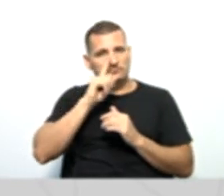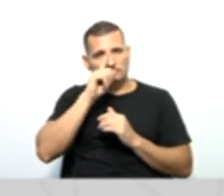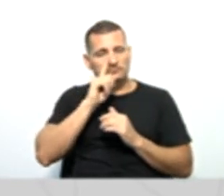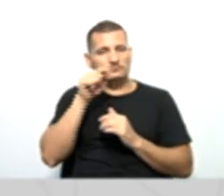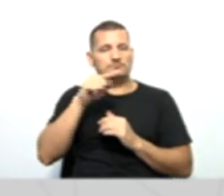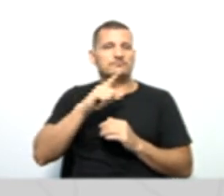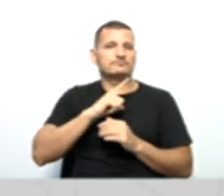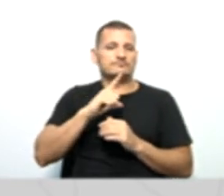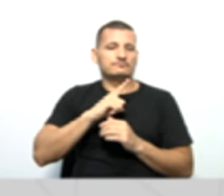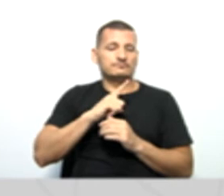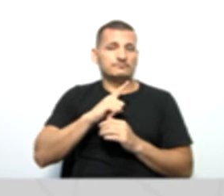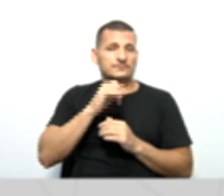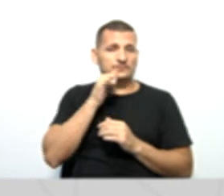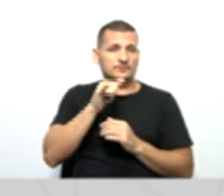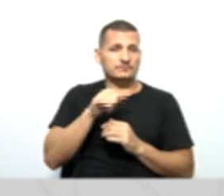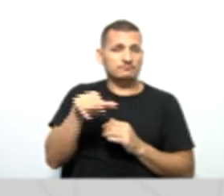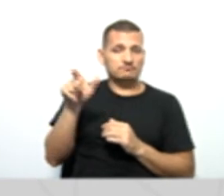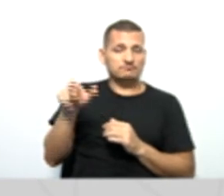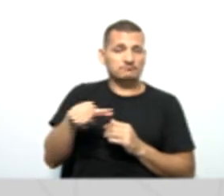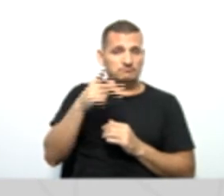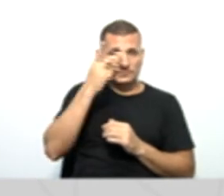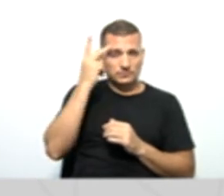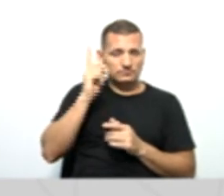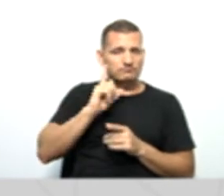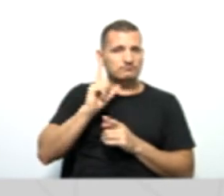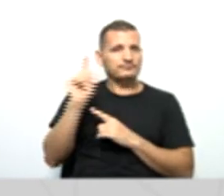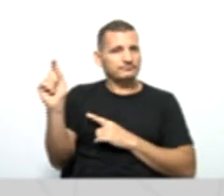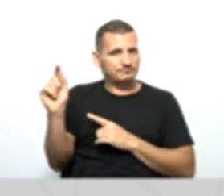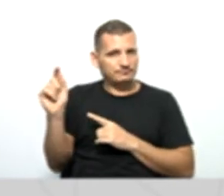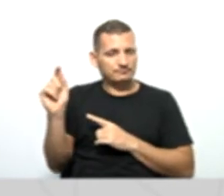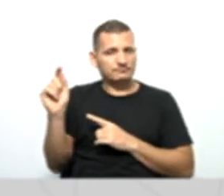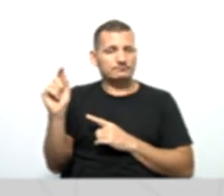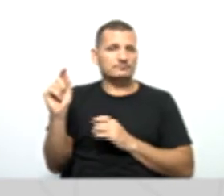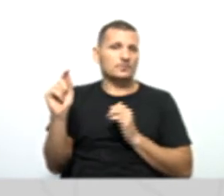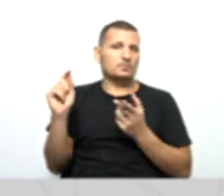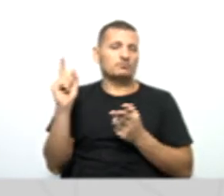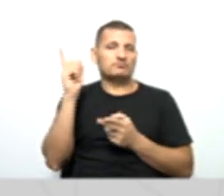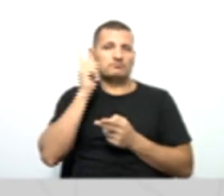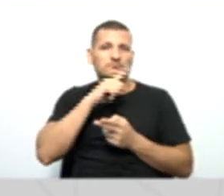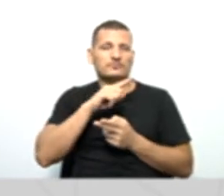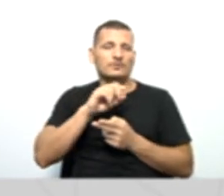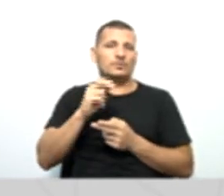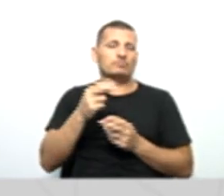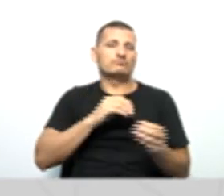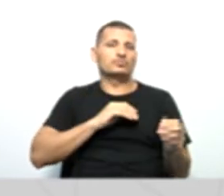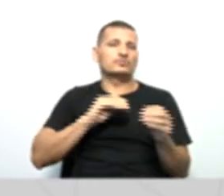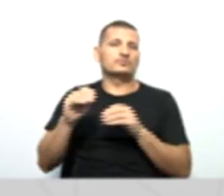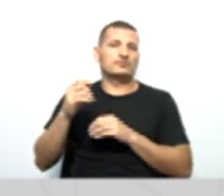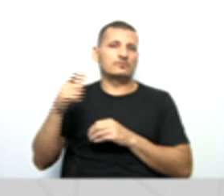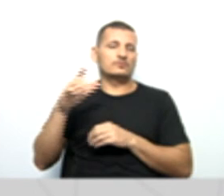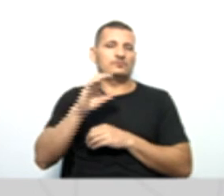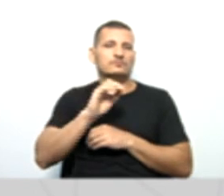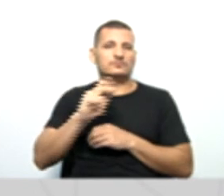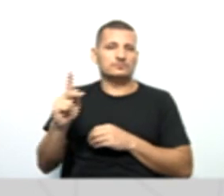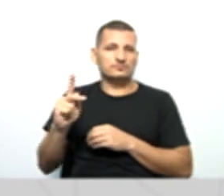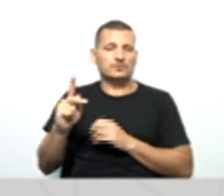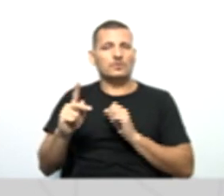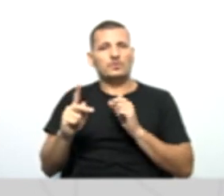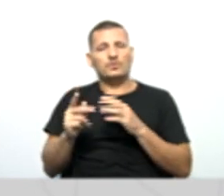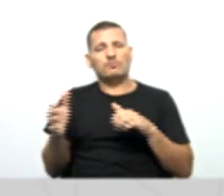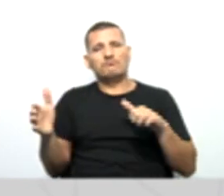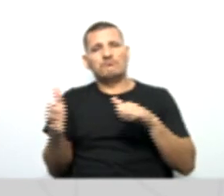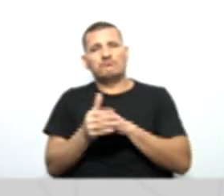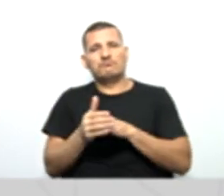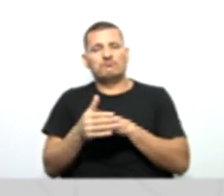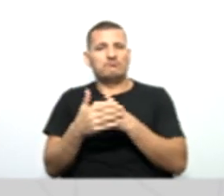corre de que se aquela pessoa falhar, tá? Ou ela for para outra cooperativa, ou simplesmente acontecer alguma coisa, um acidente de